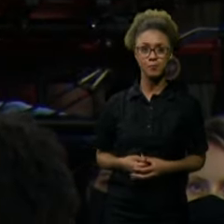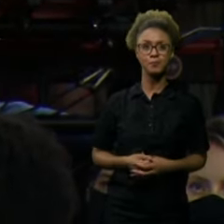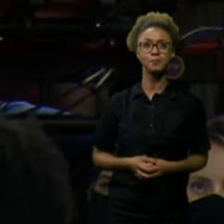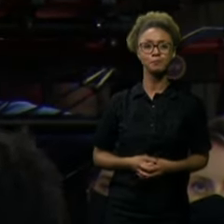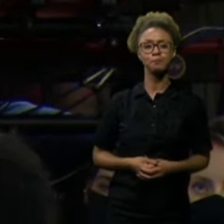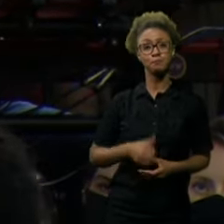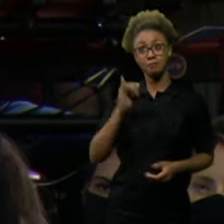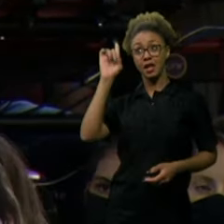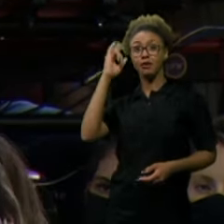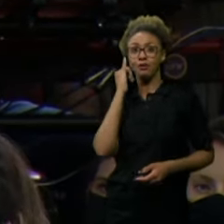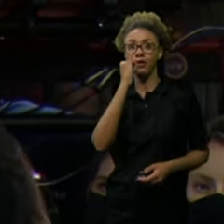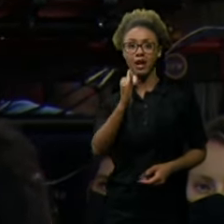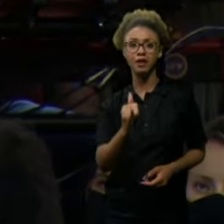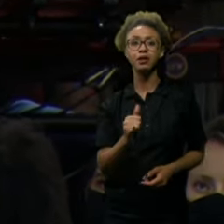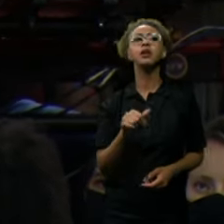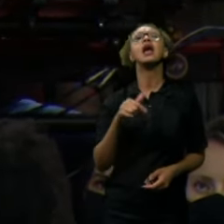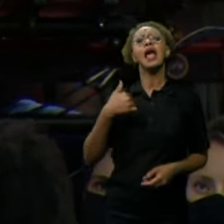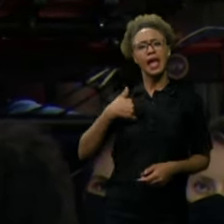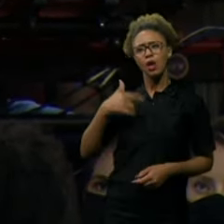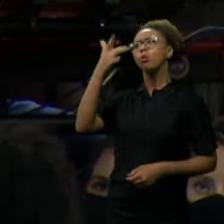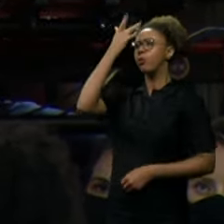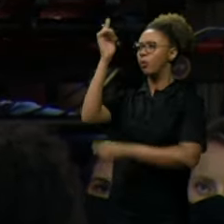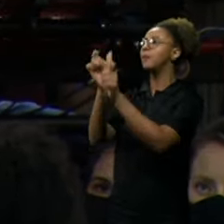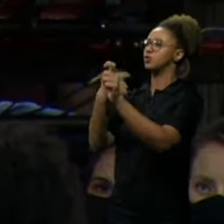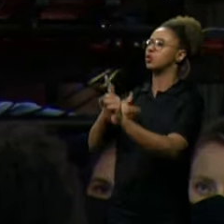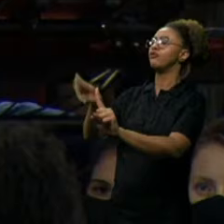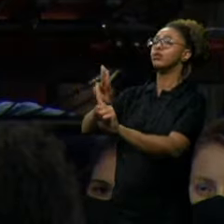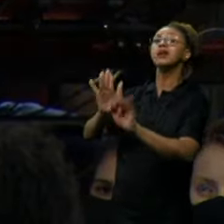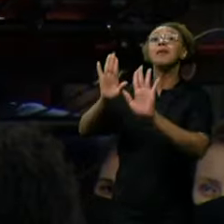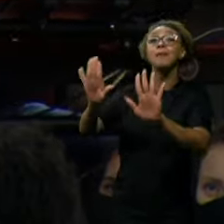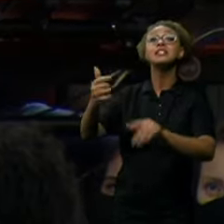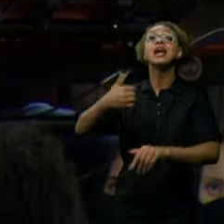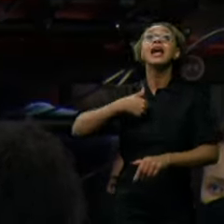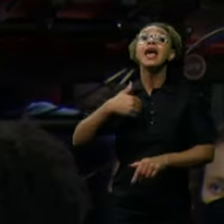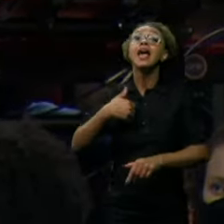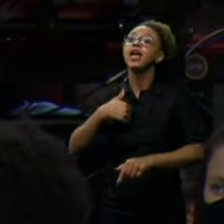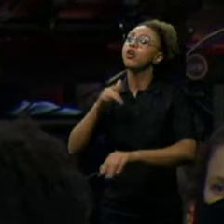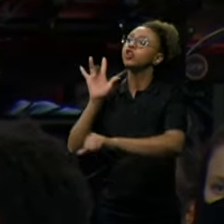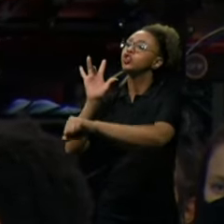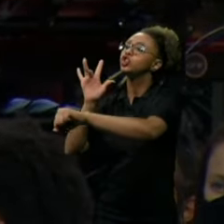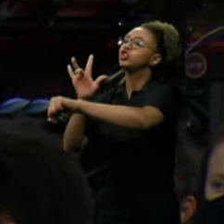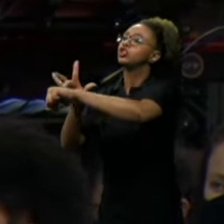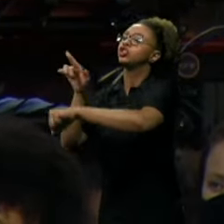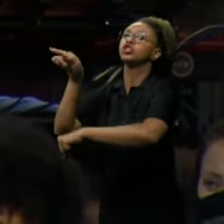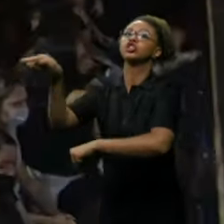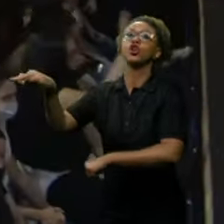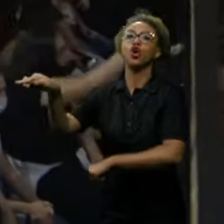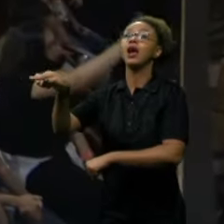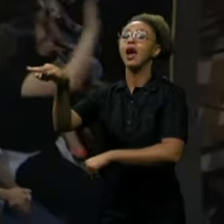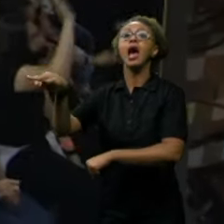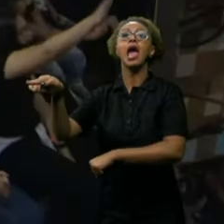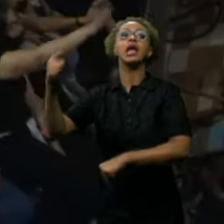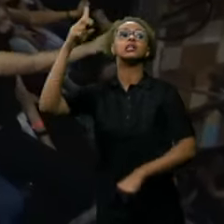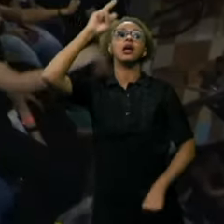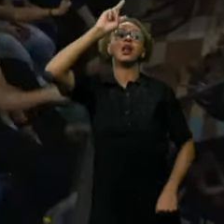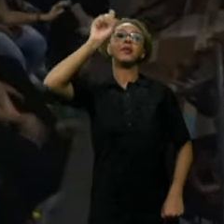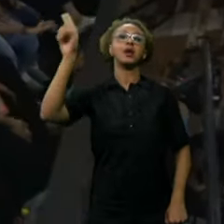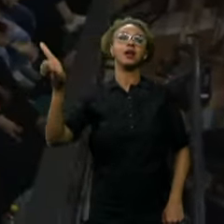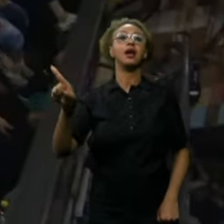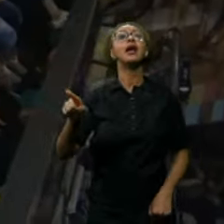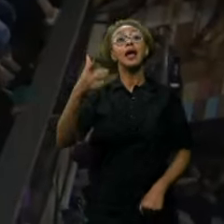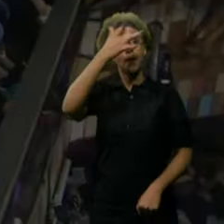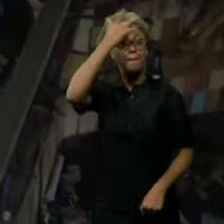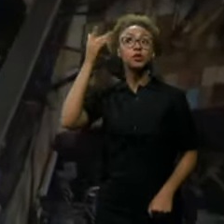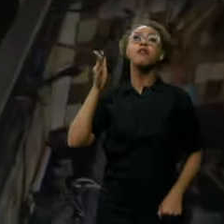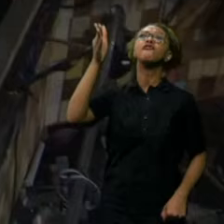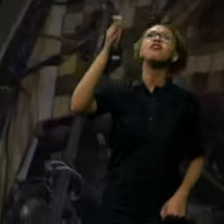e eu vou importar teu contato vou usar pessoas mas sou eu que vou empinar o coração dessas pessoas vai ter gente chegando